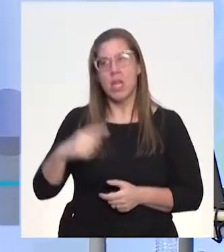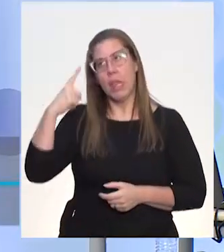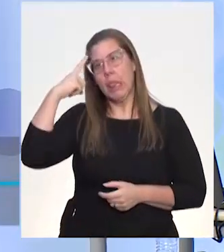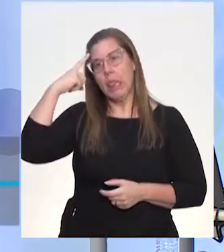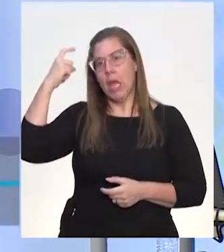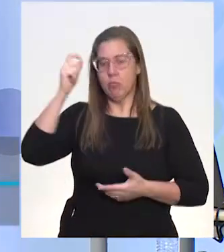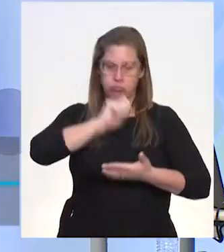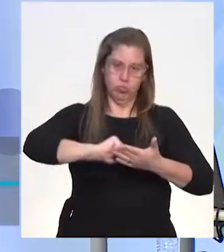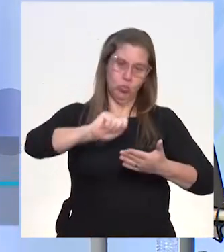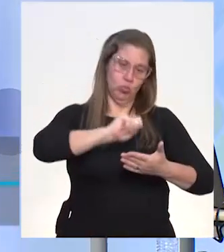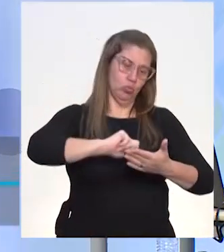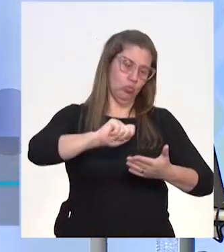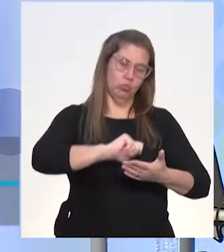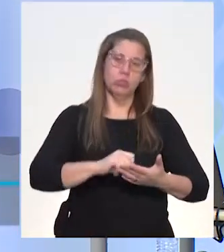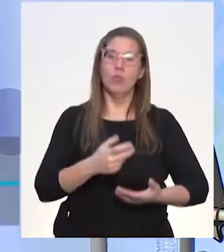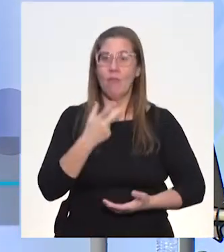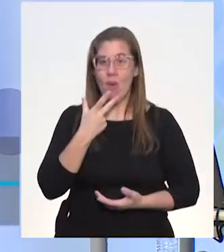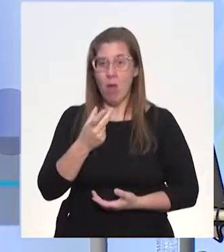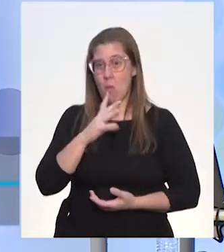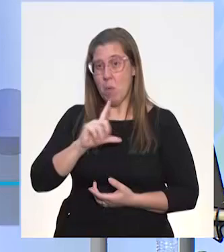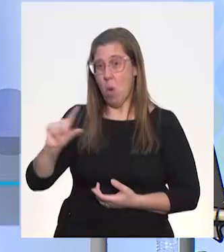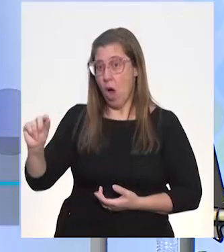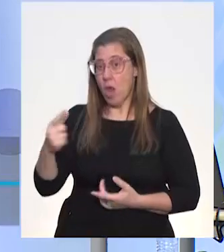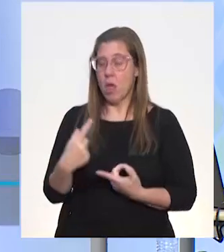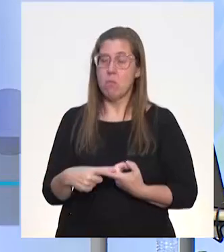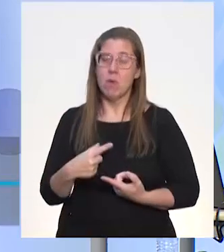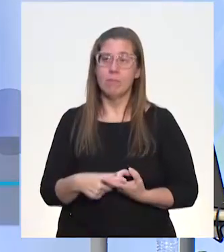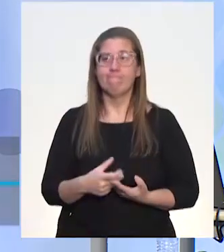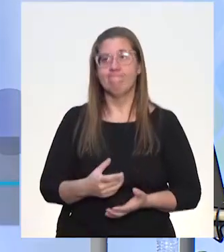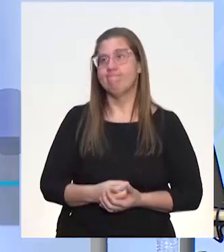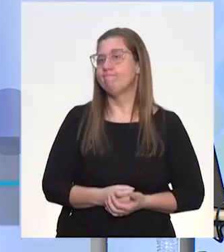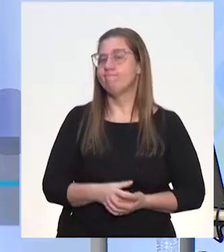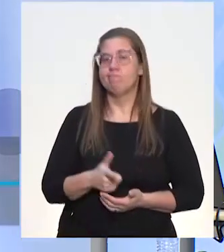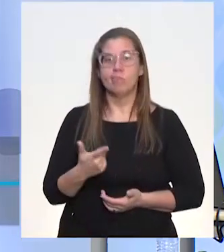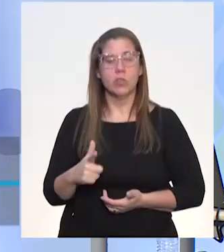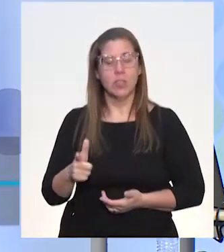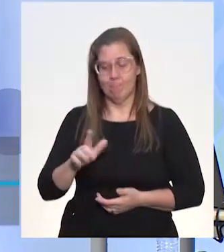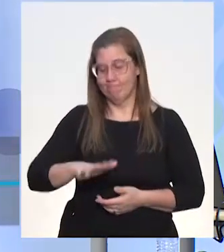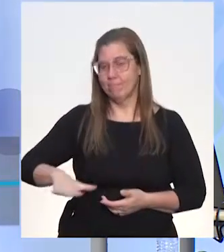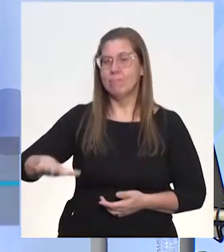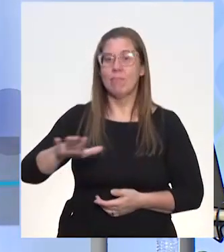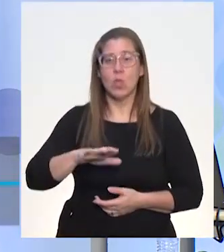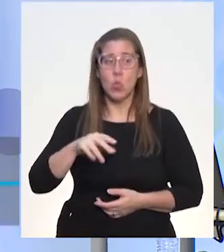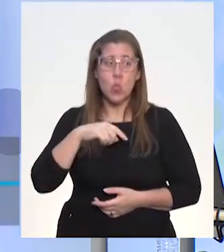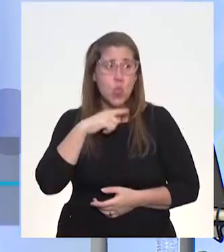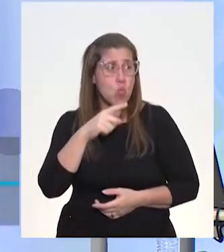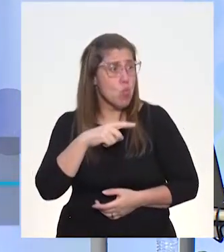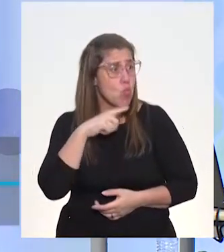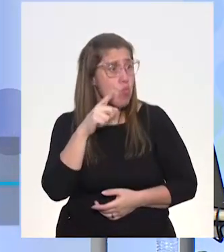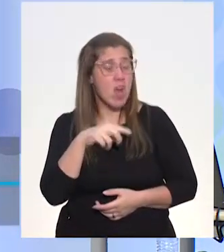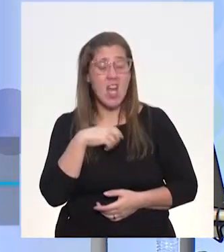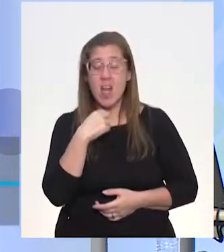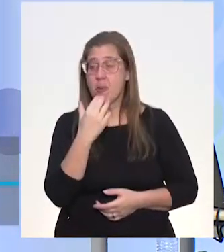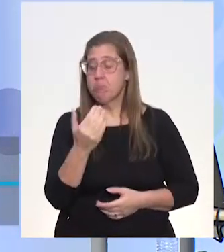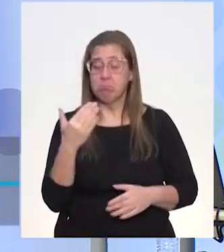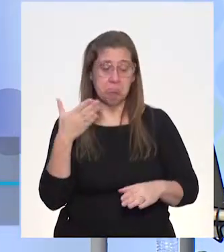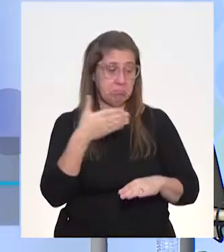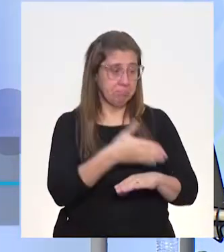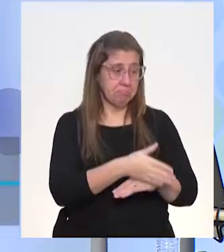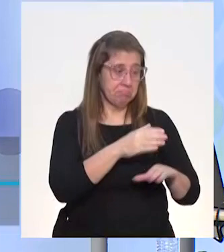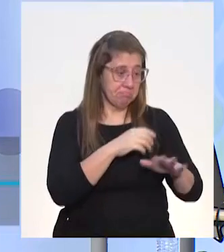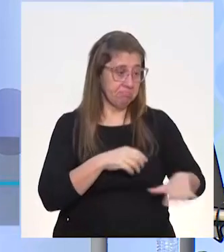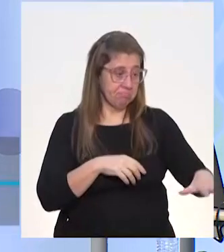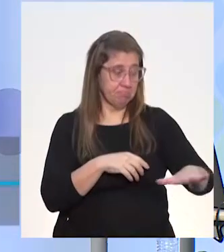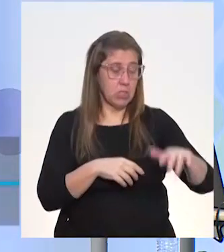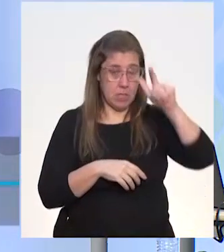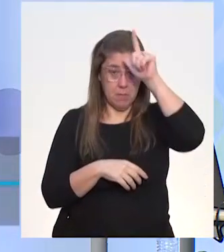de assinar uma rendição tendo inviolável a sua territorialidade, que vai fazer com que os alemães criem